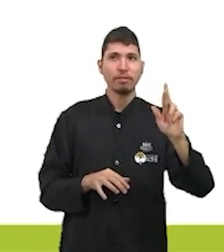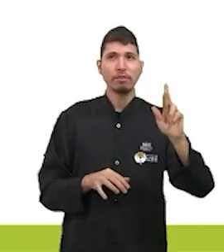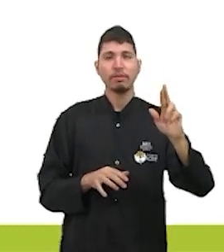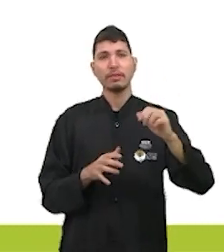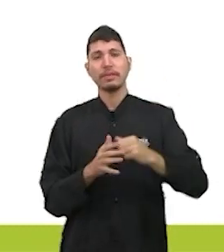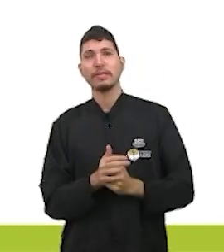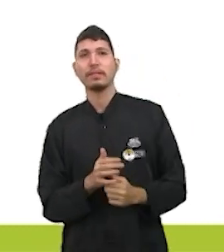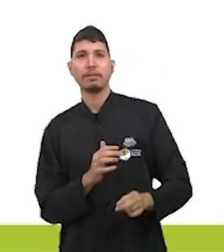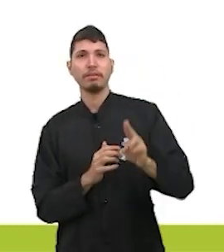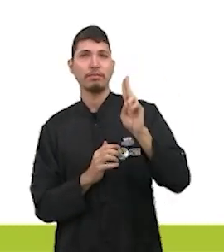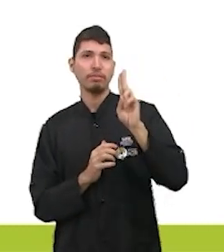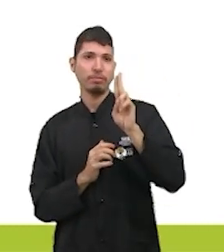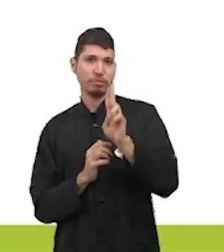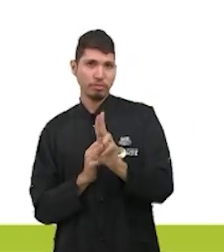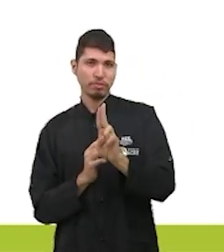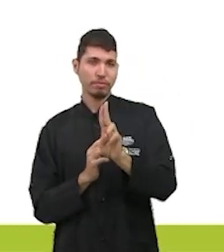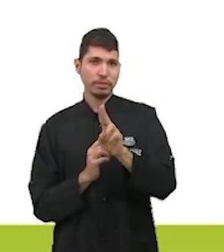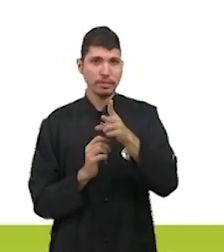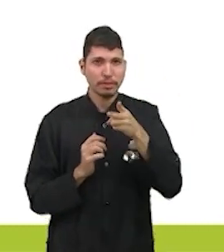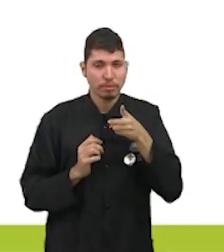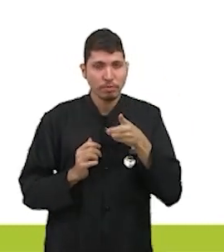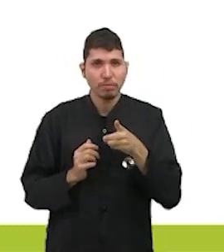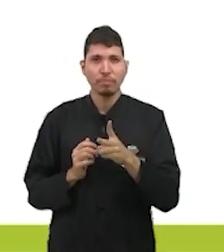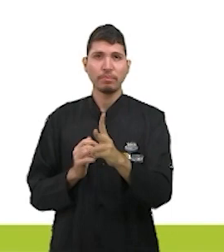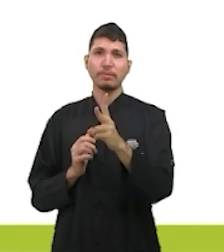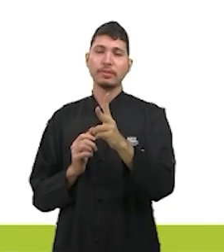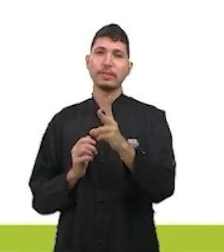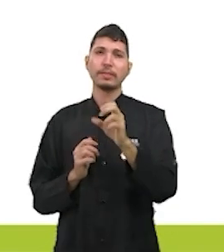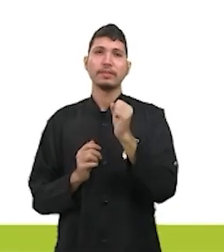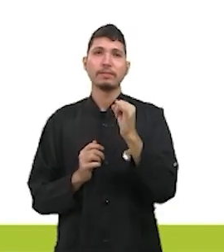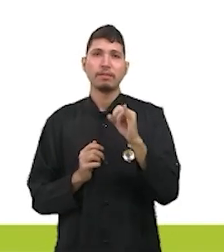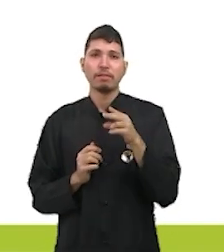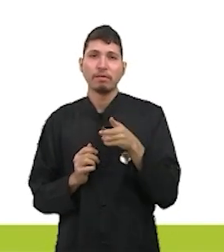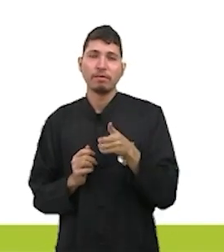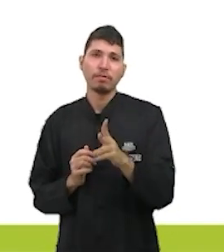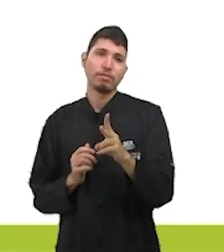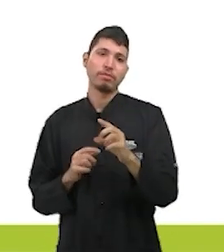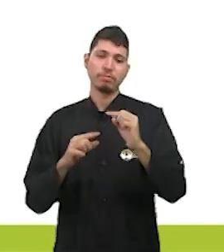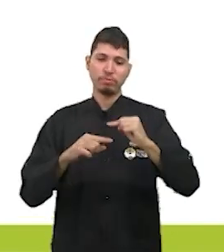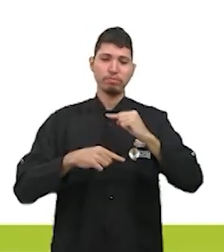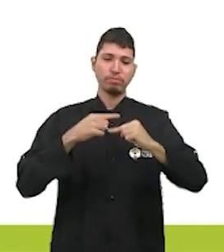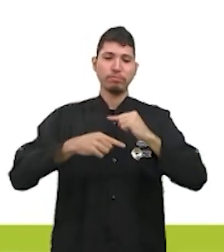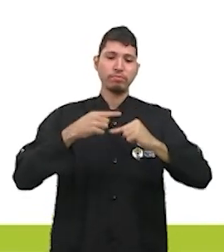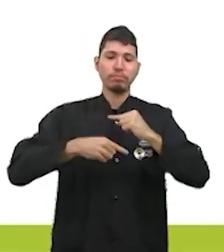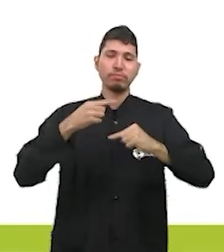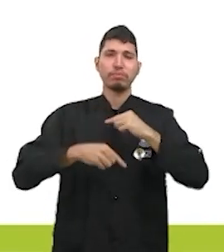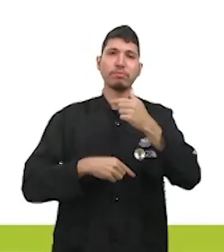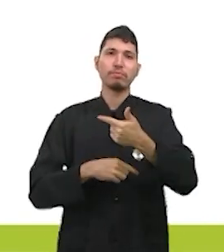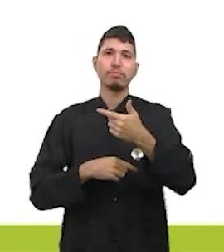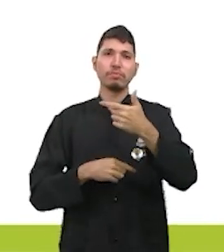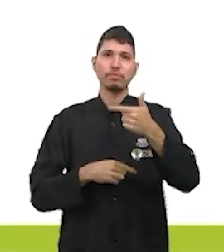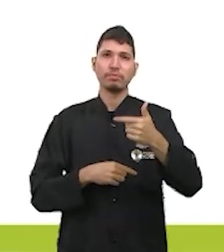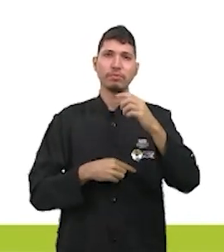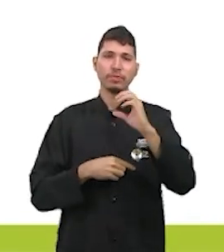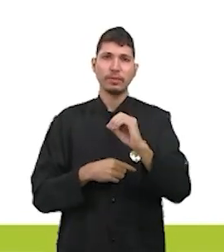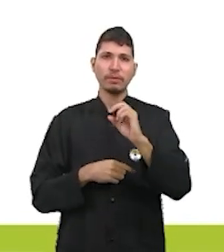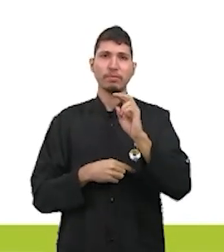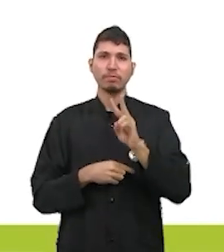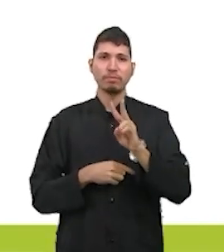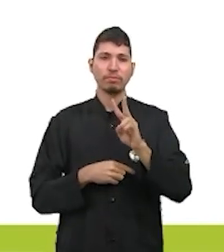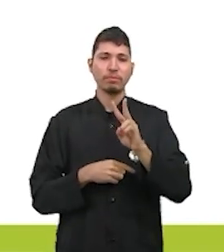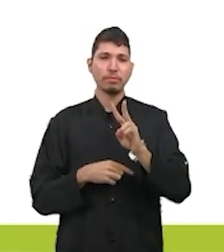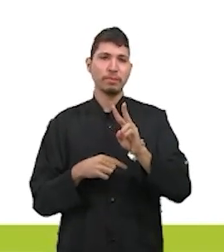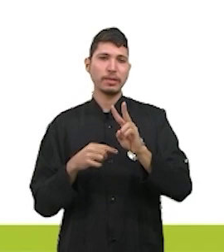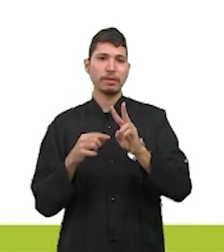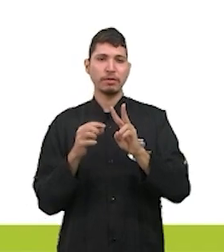a minha tensão é constante. Se a minha tensão é constante e o meu gerador gera 220 volts, vai 220 volts para cada